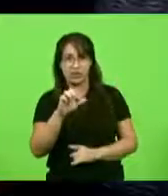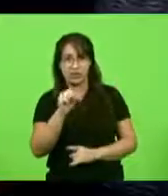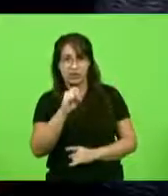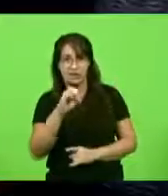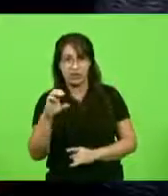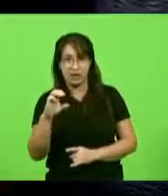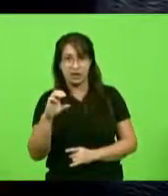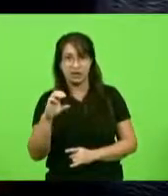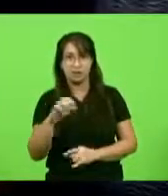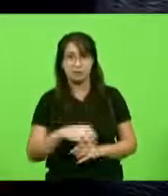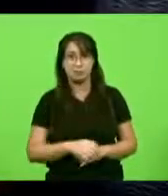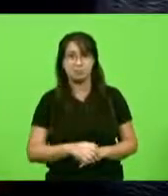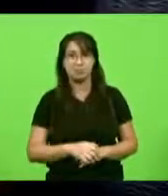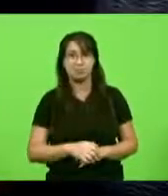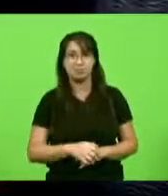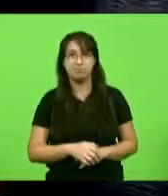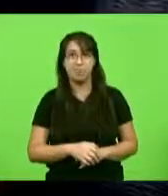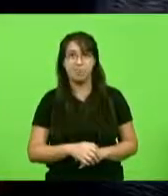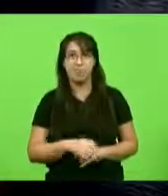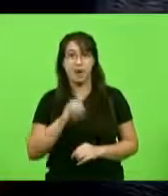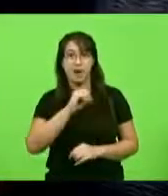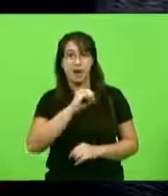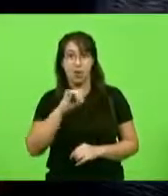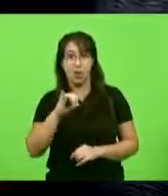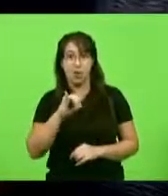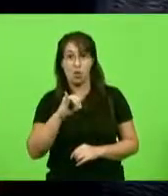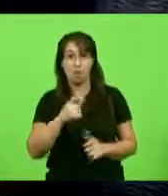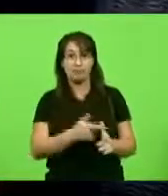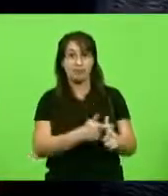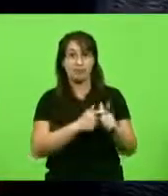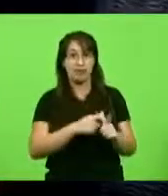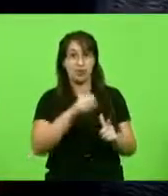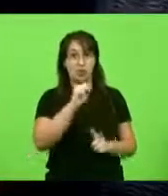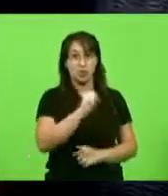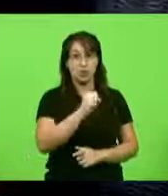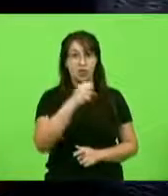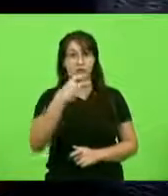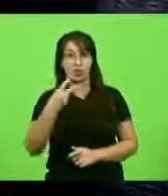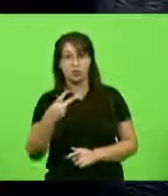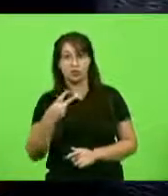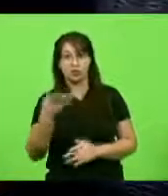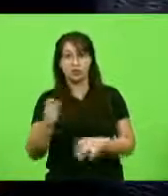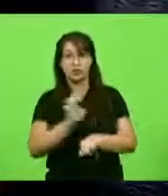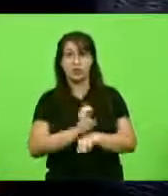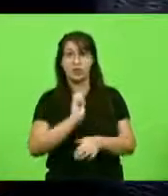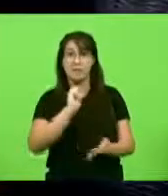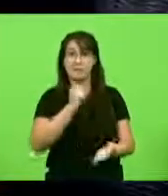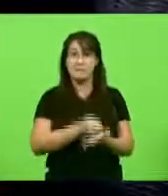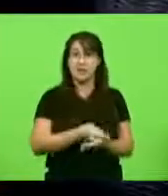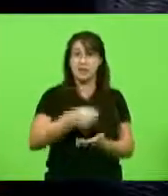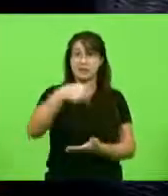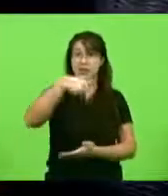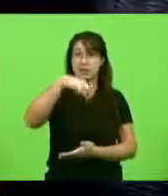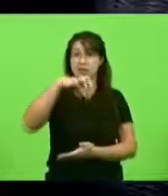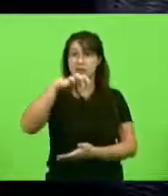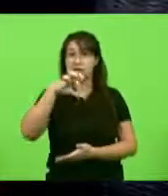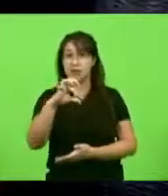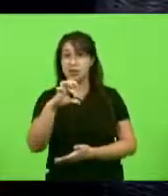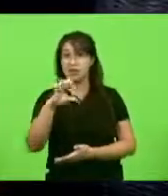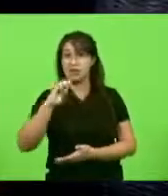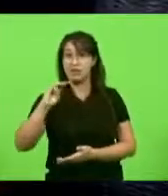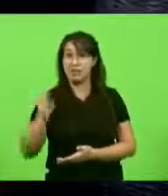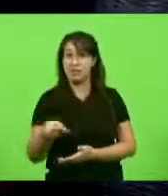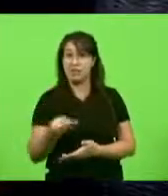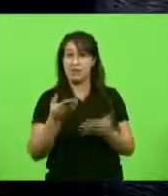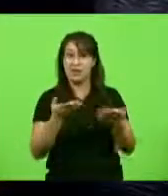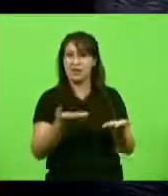seja, a Oi deve para o Estado 82, o Estado vai lá e paga à vista 79 milhões por um prédio da Oi.